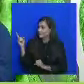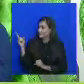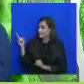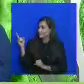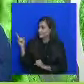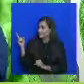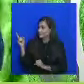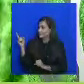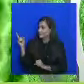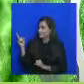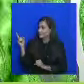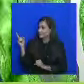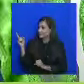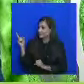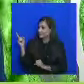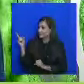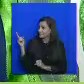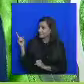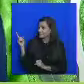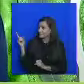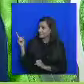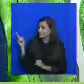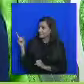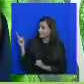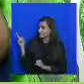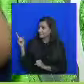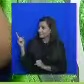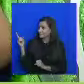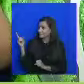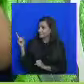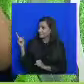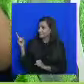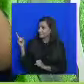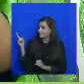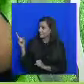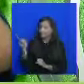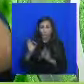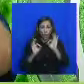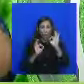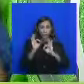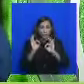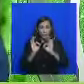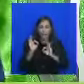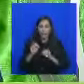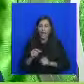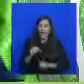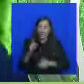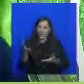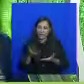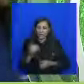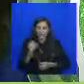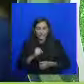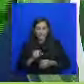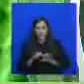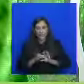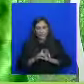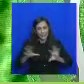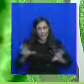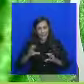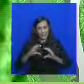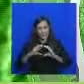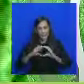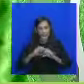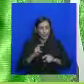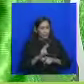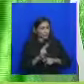operação. Estamos tentando apenas movimentar o suporte superior. Agora sim, bola liberada.